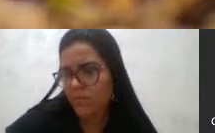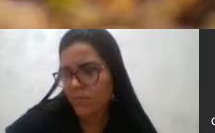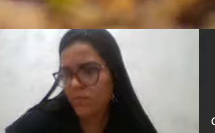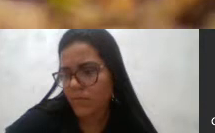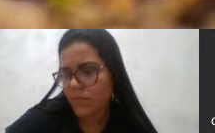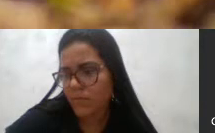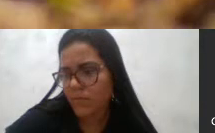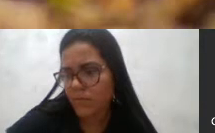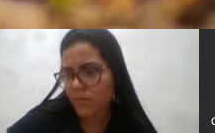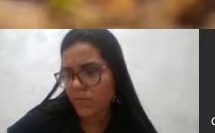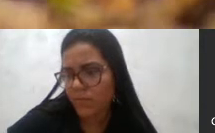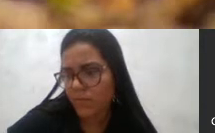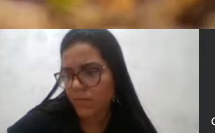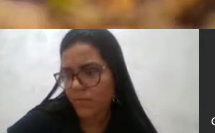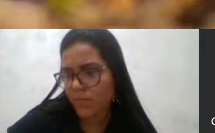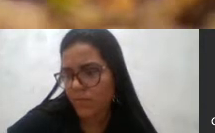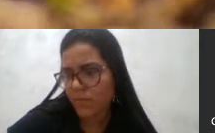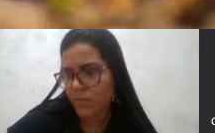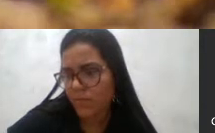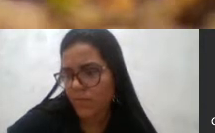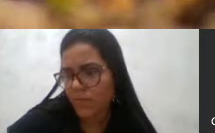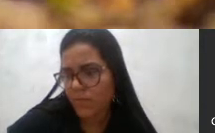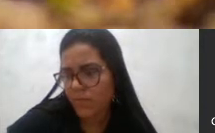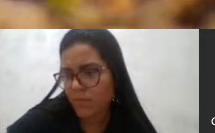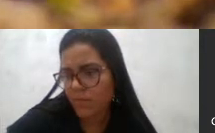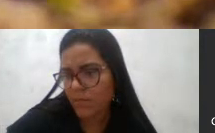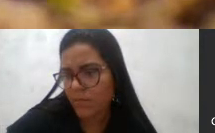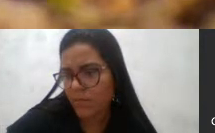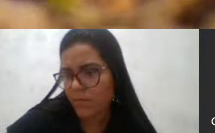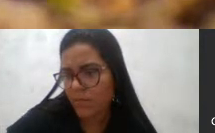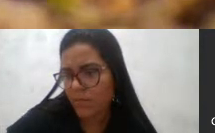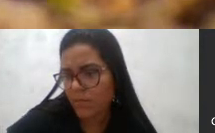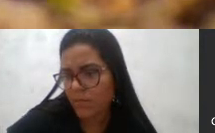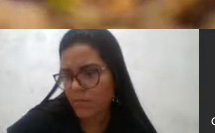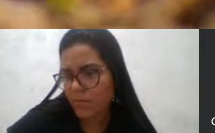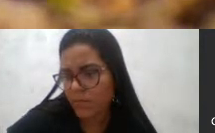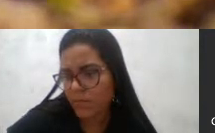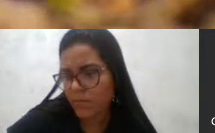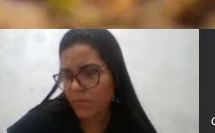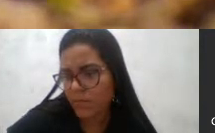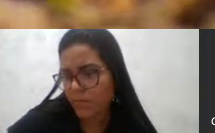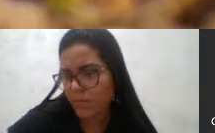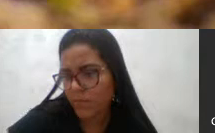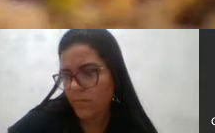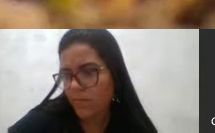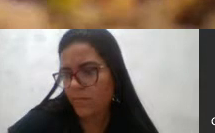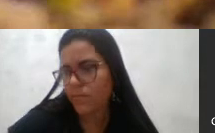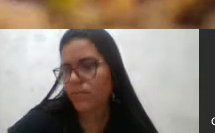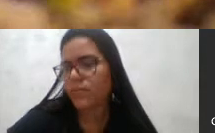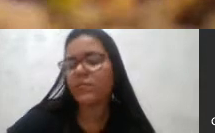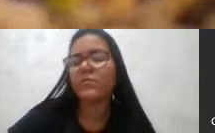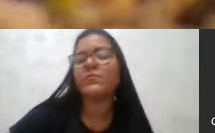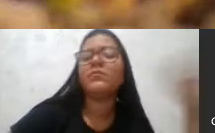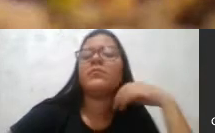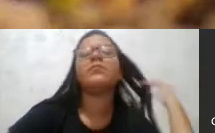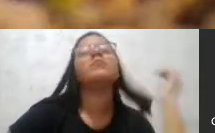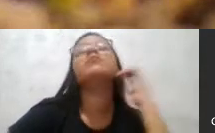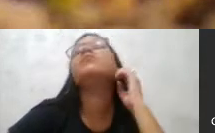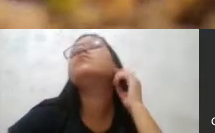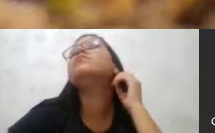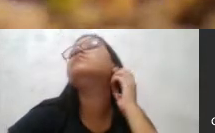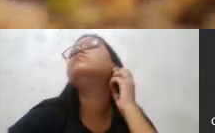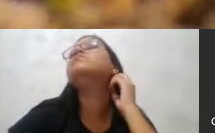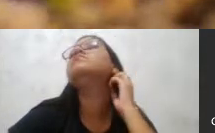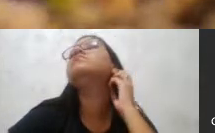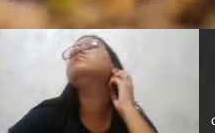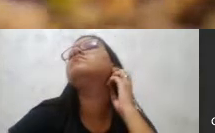tem uma drenagem bem eficiente. É óbvio que a gente vê bastantes áreas aí que tem essa questão de problema com relação à infiltração